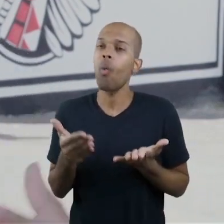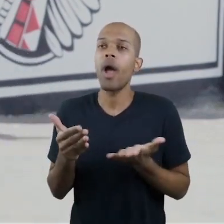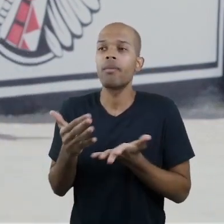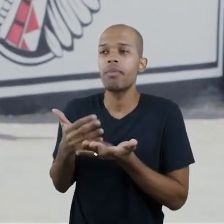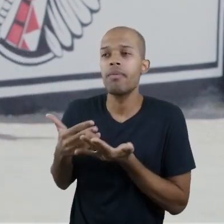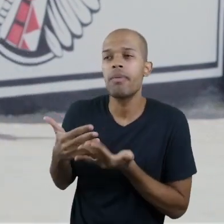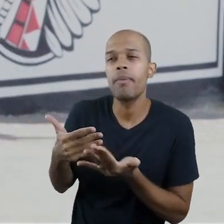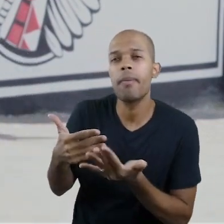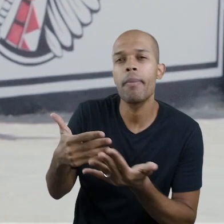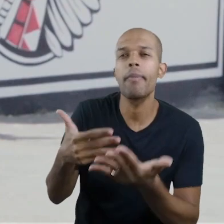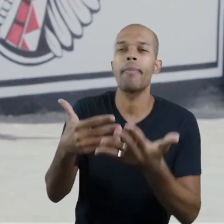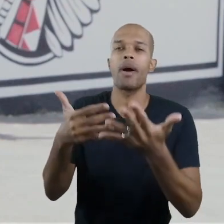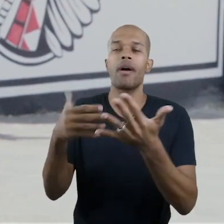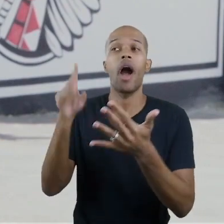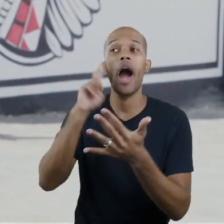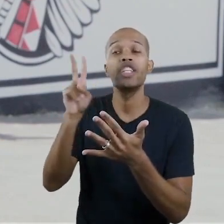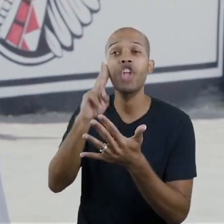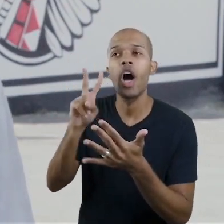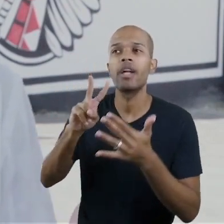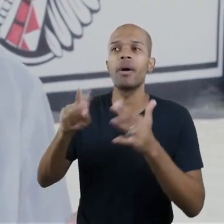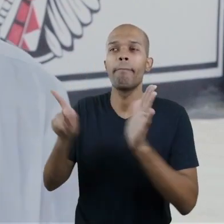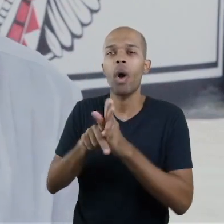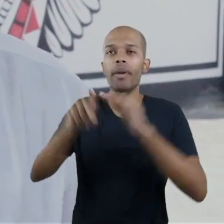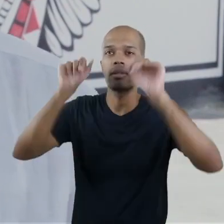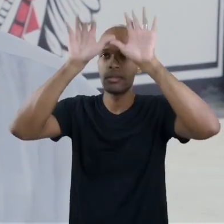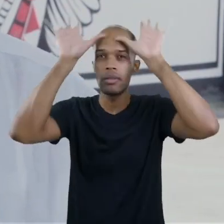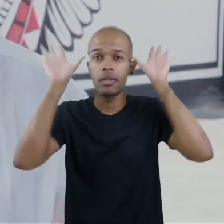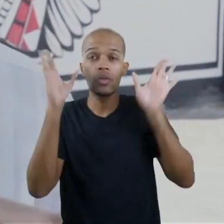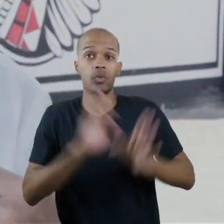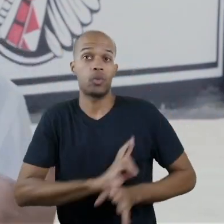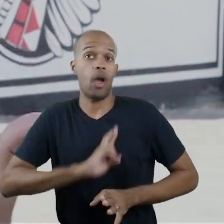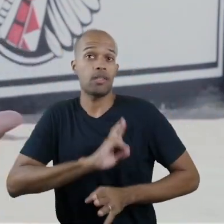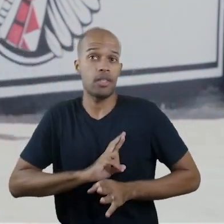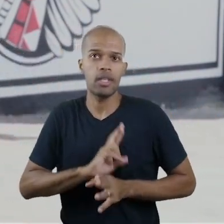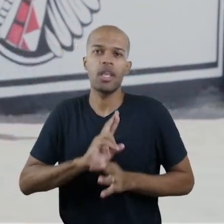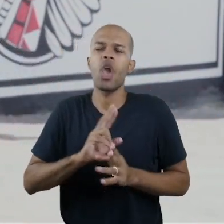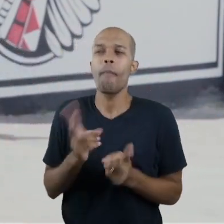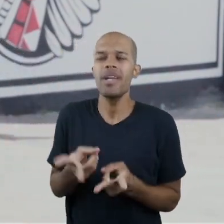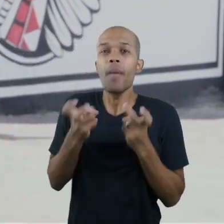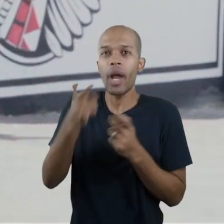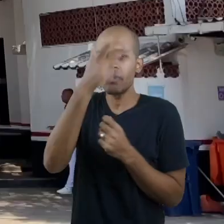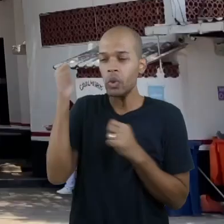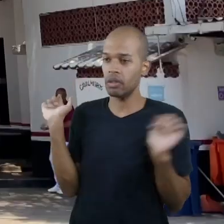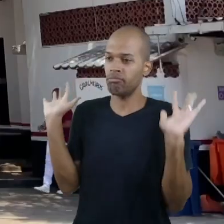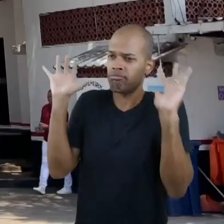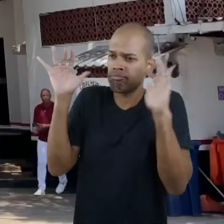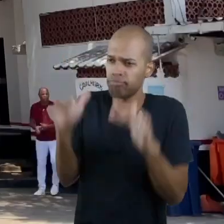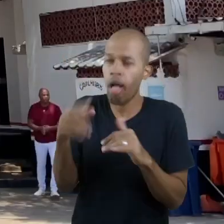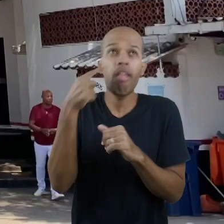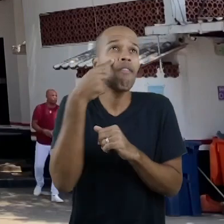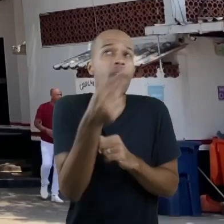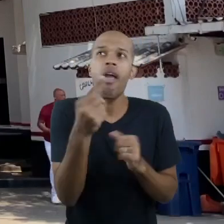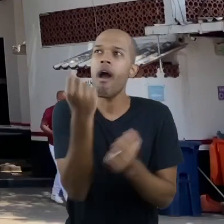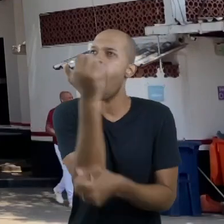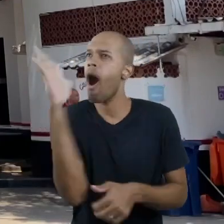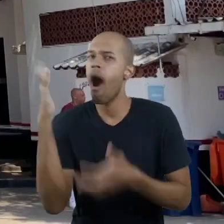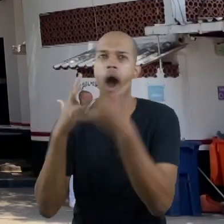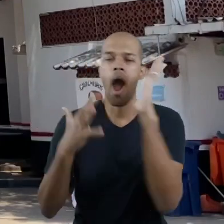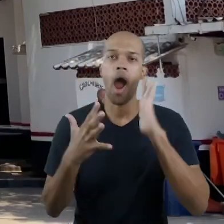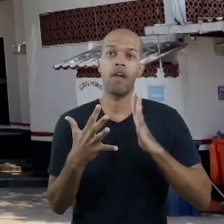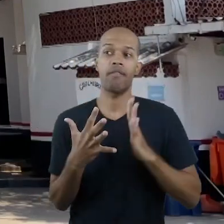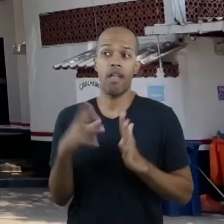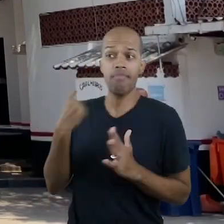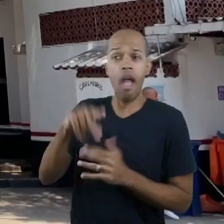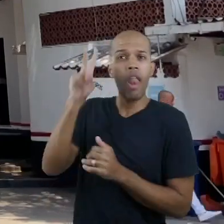isso perpassa a história do Cacique de Ramos. Eu sinto que as pessoas que vêm aqui, que conhecem essas árvores, que